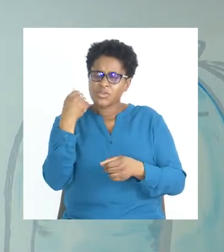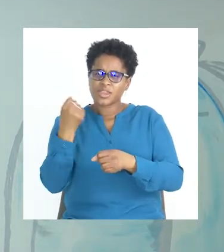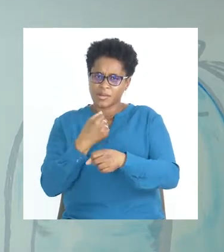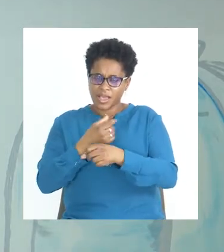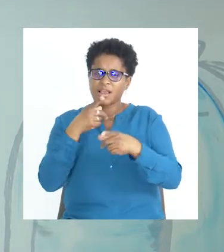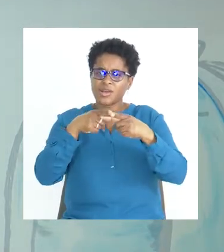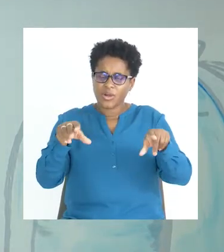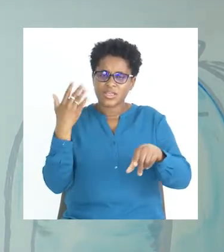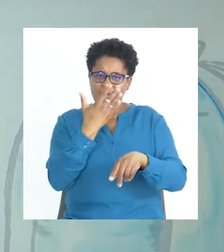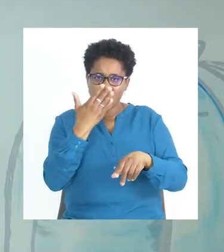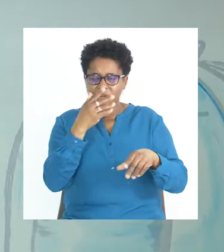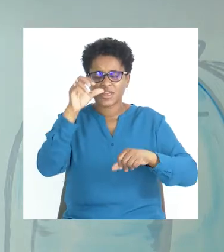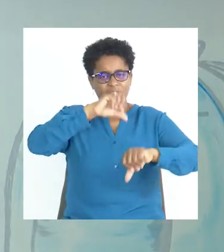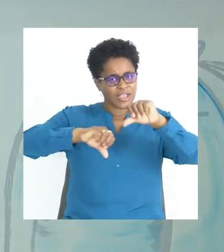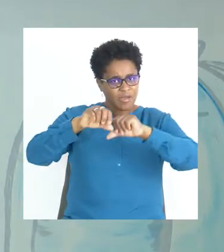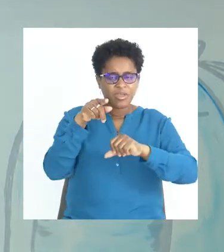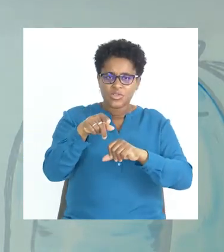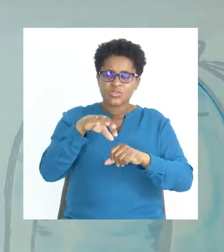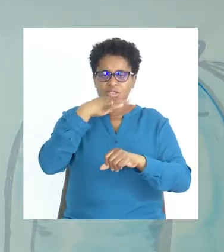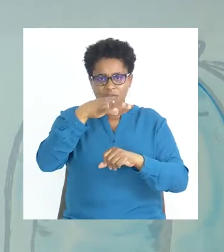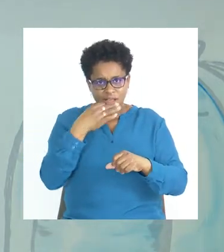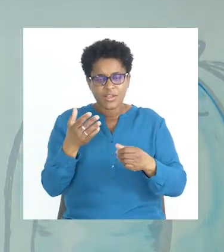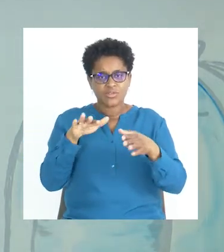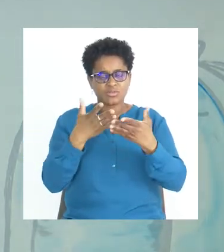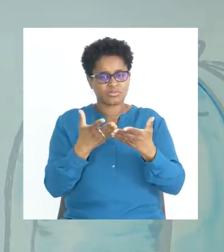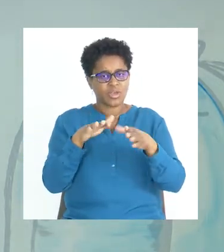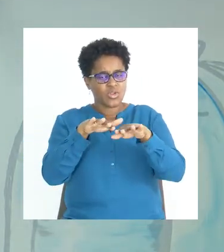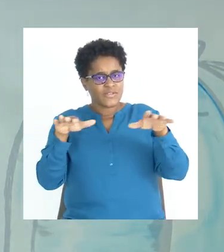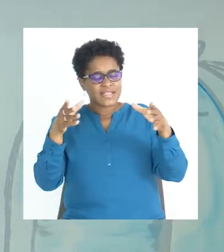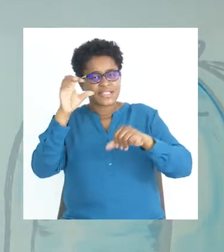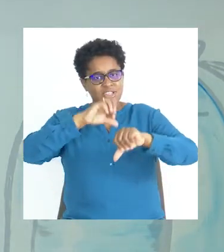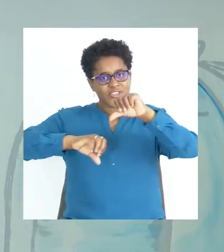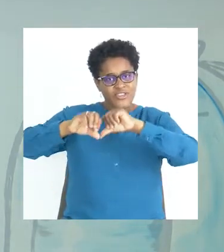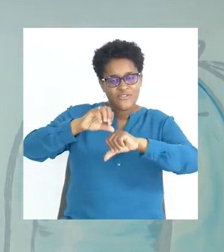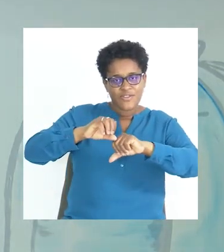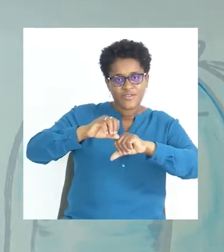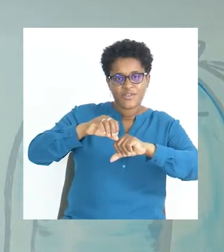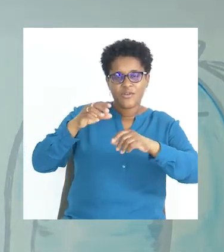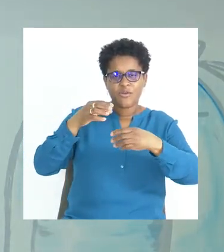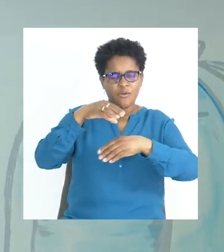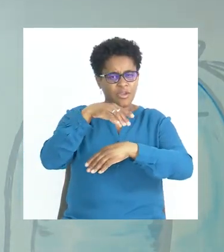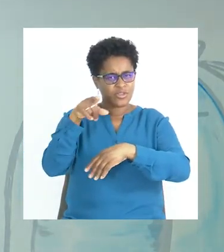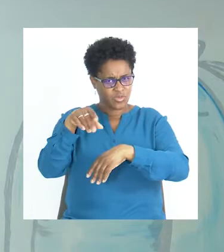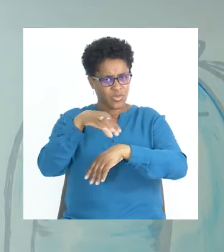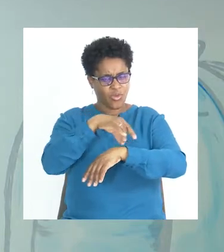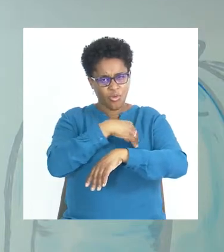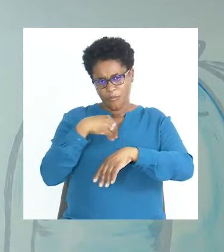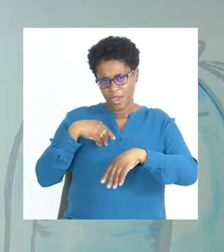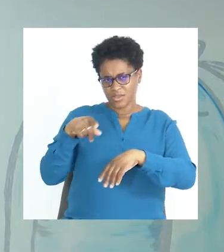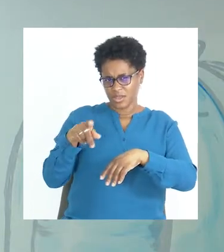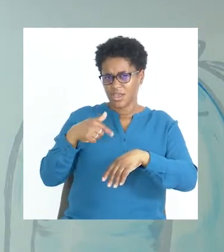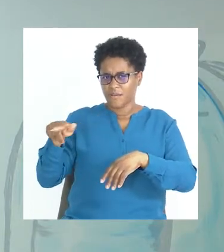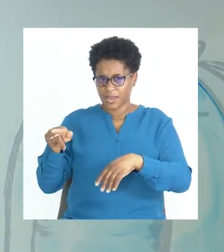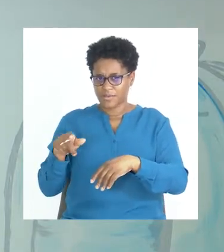na aula de química, tu estás perante o nível científico. Os médicos. Já foste lá para um médico, ele